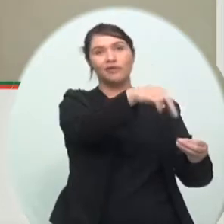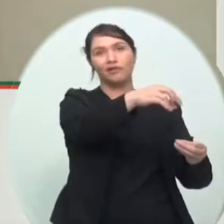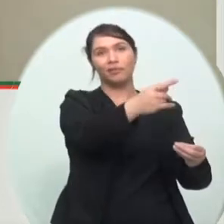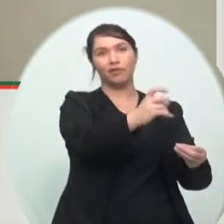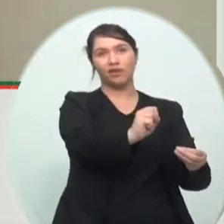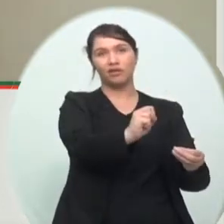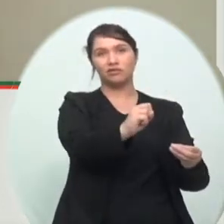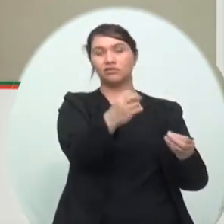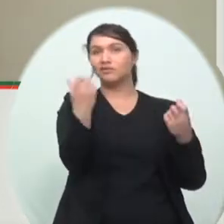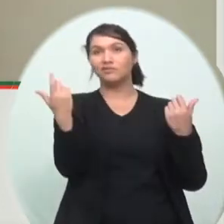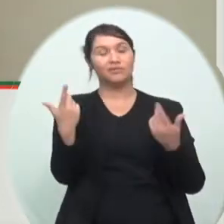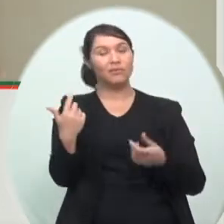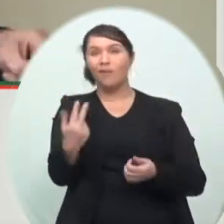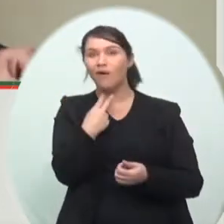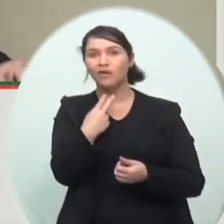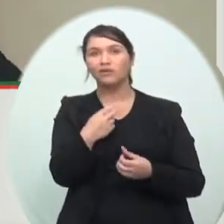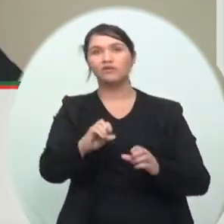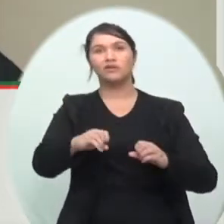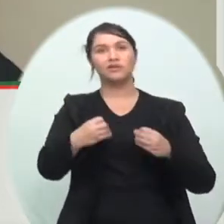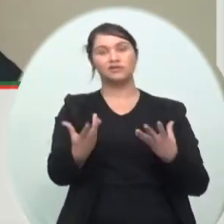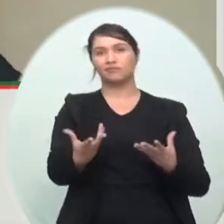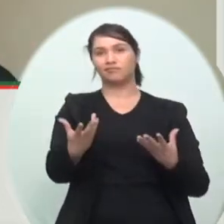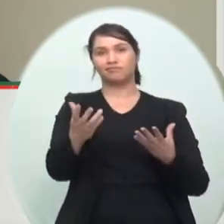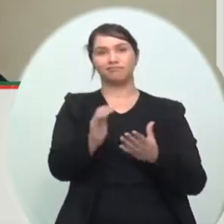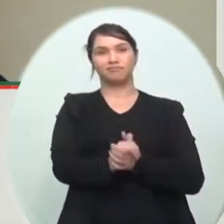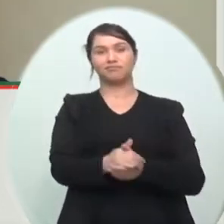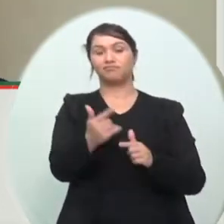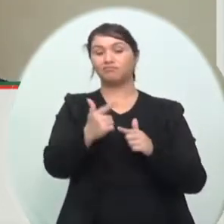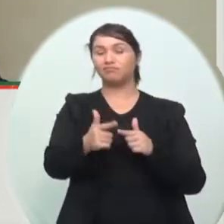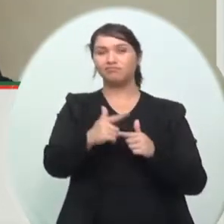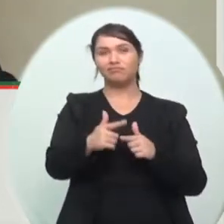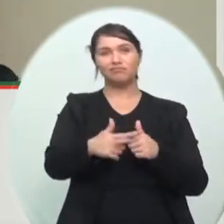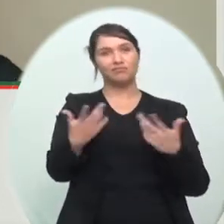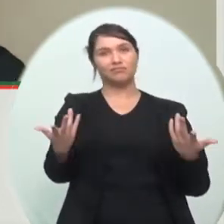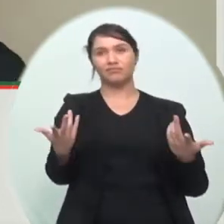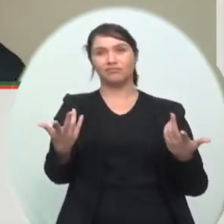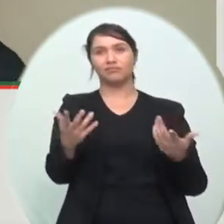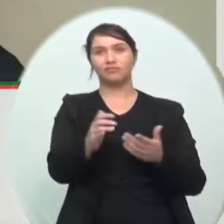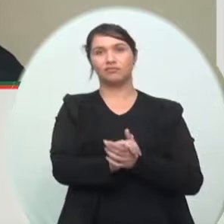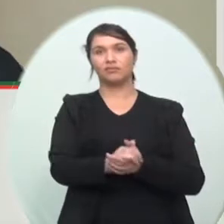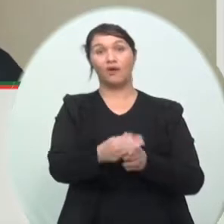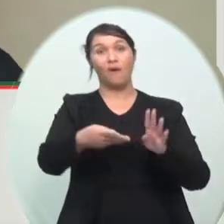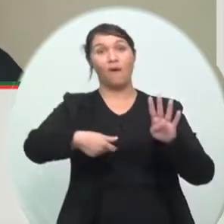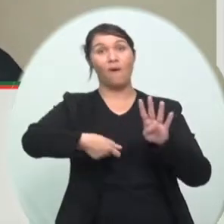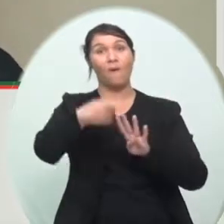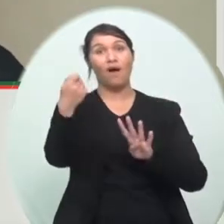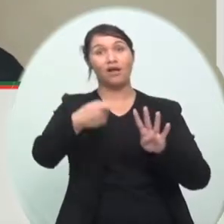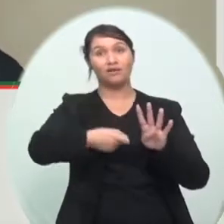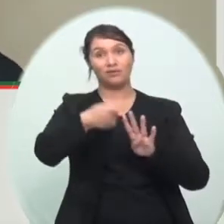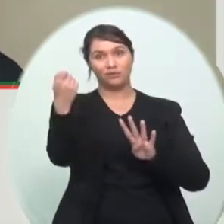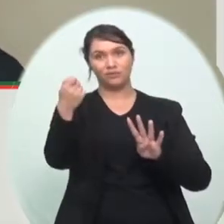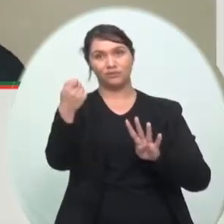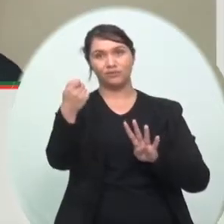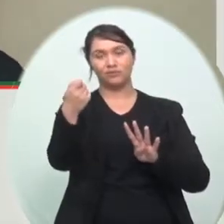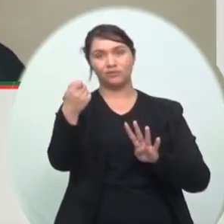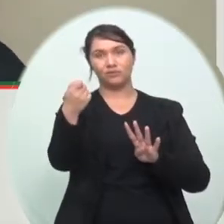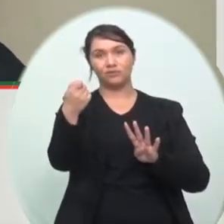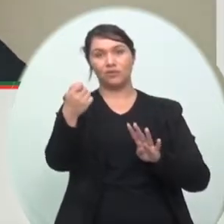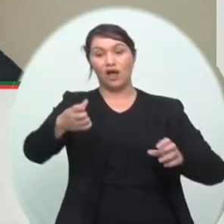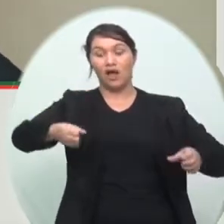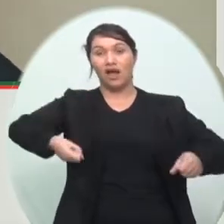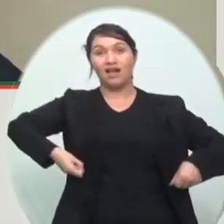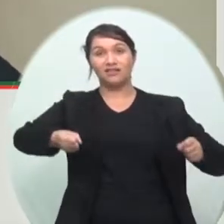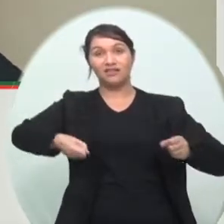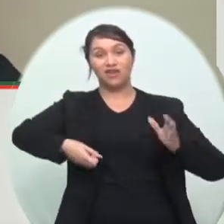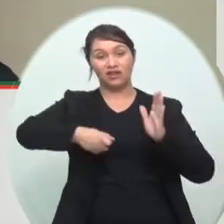chegaria lá na hora da regulação e ele seria atendido. Ele está há 4 meses, paralítico, numa cadeira de roda, daqui para baixo só que ele